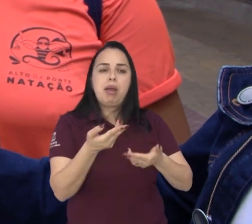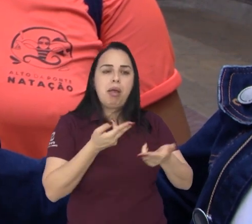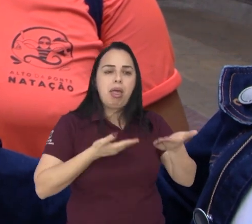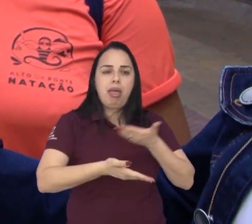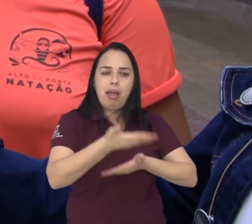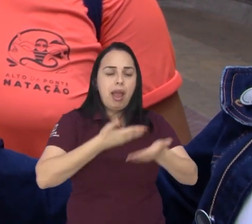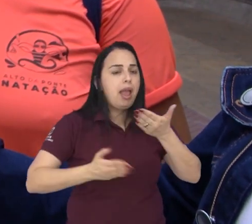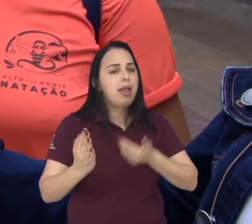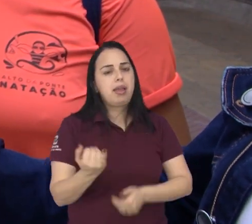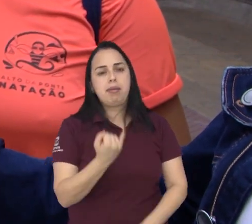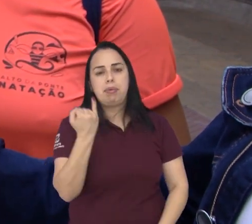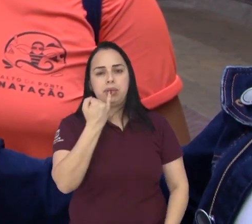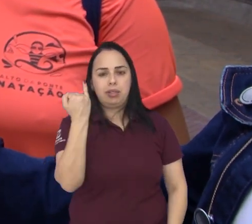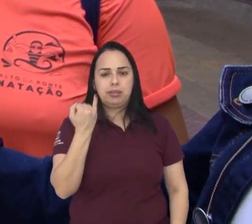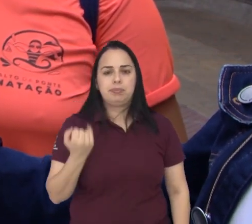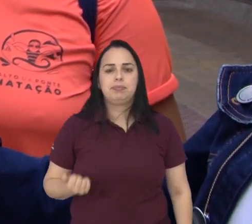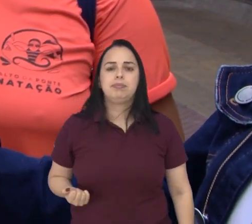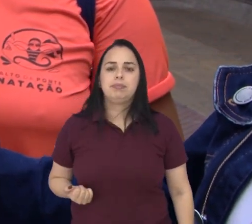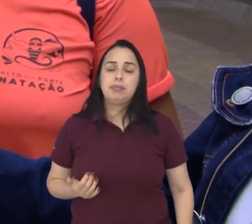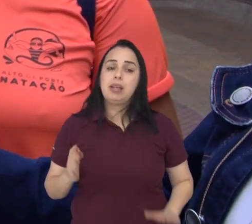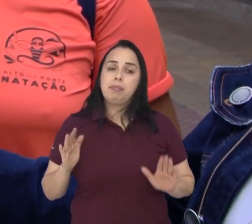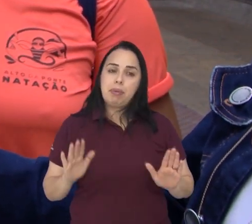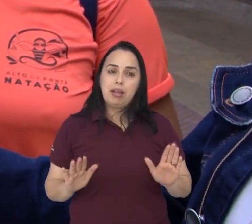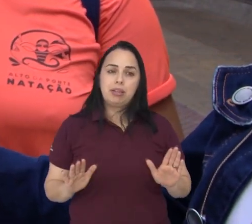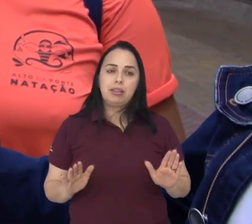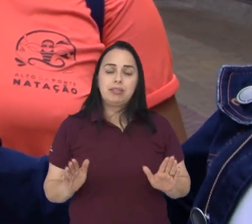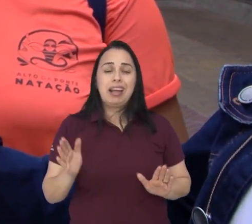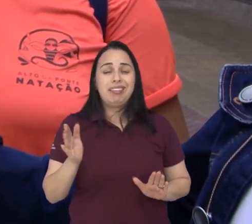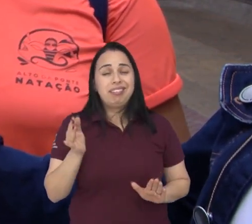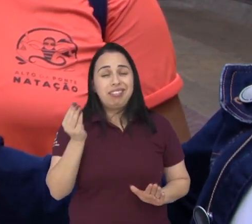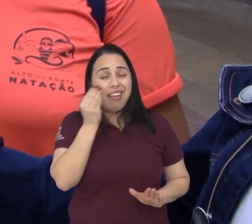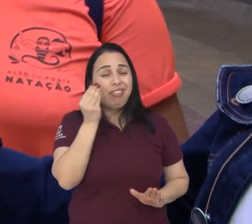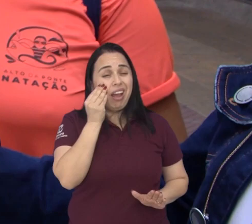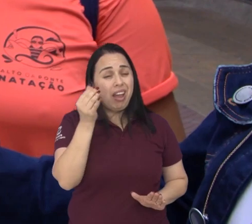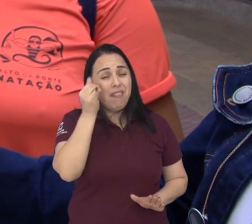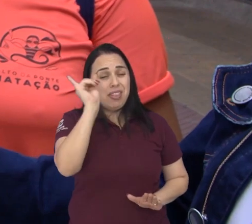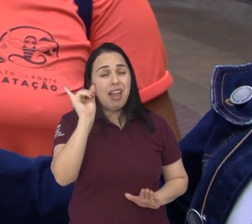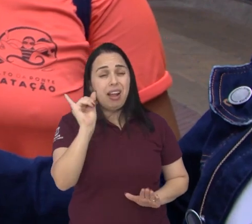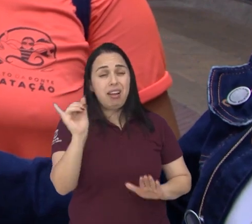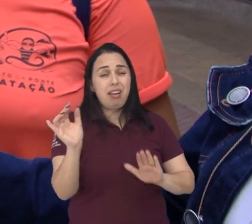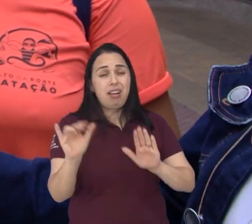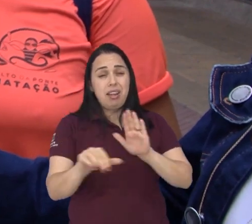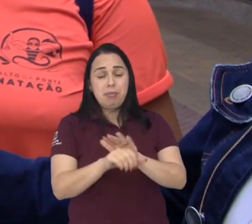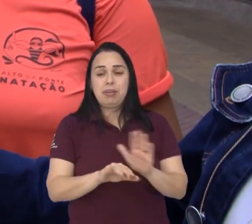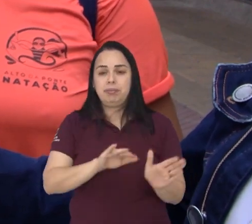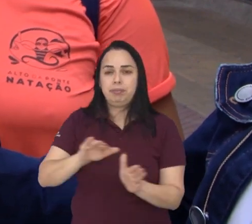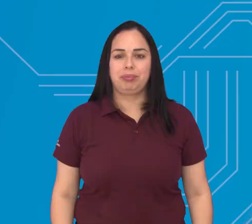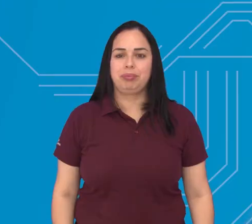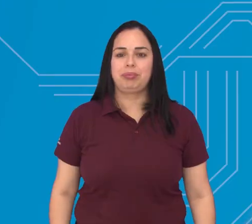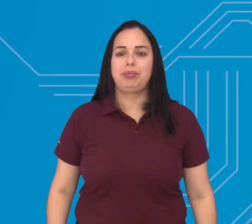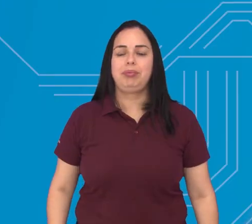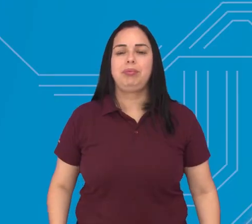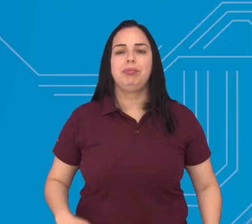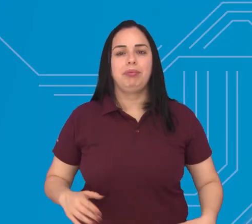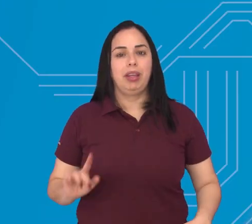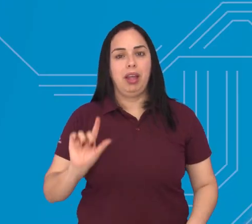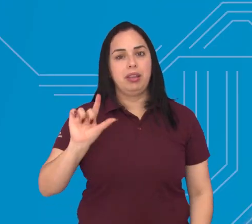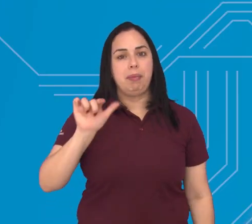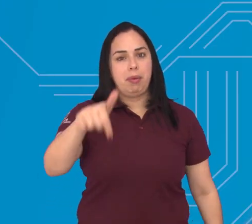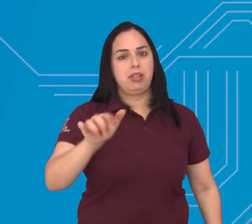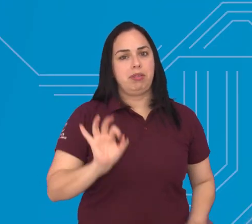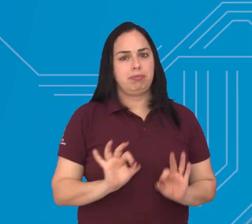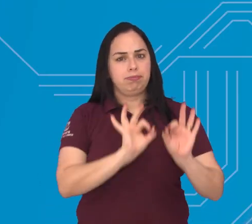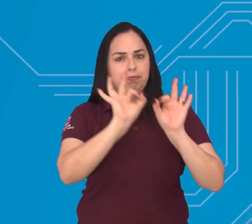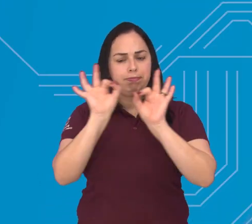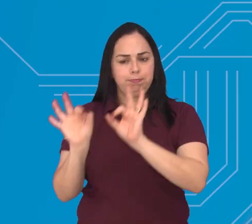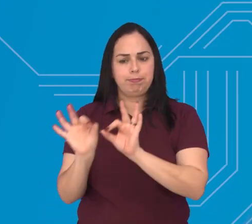essa relação entre família e filho, essas coisas, para tentar evitar mesmo esses tipos de coisa. E no próximo bloco